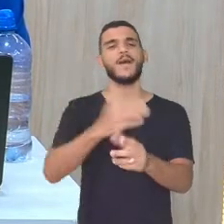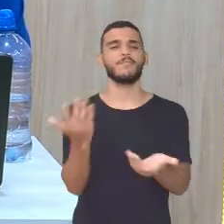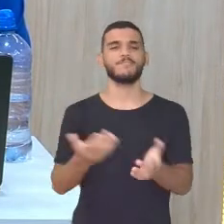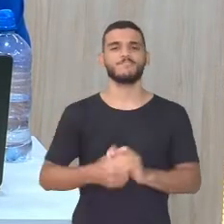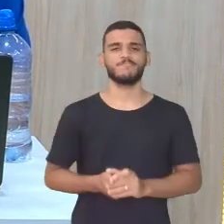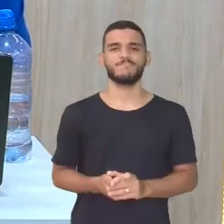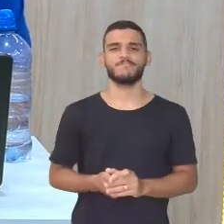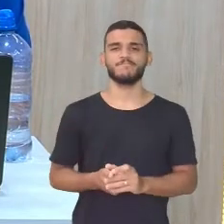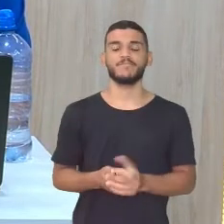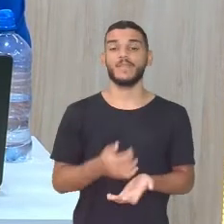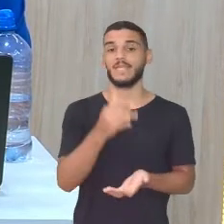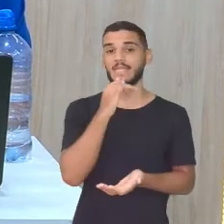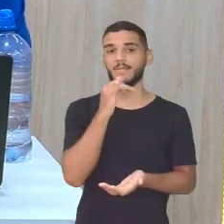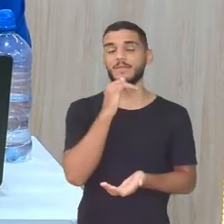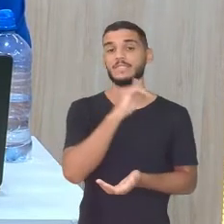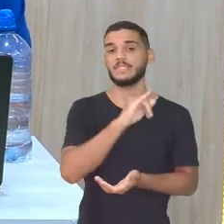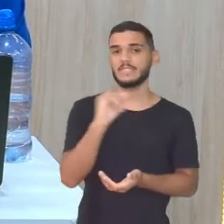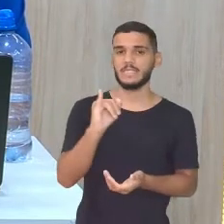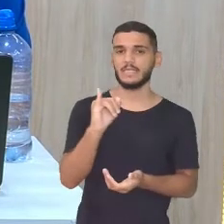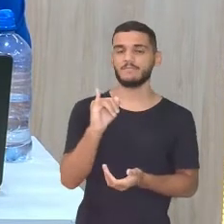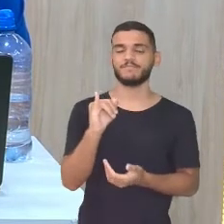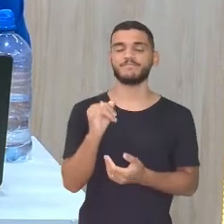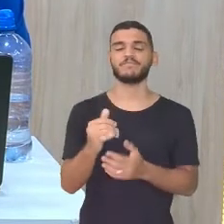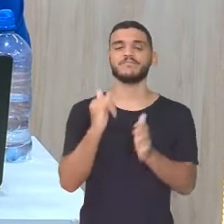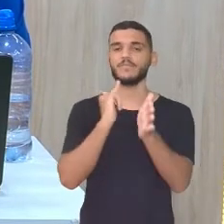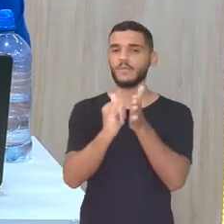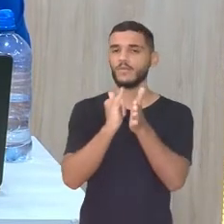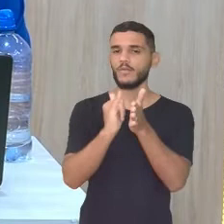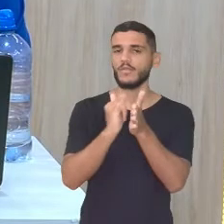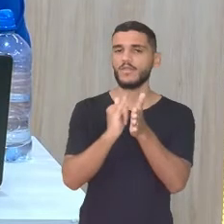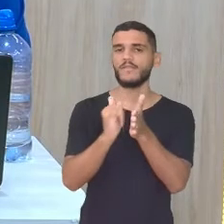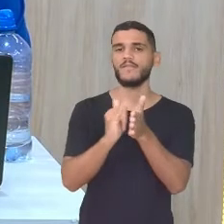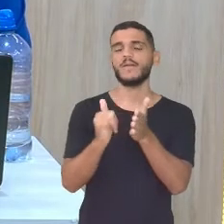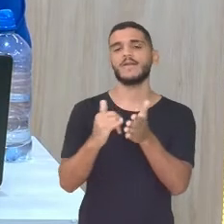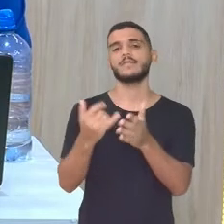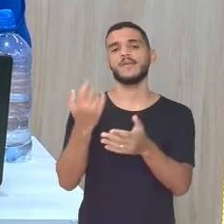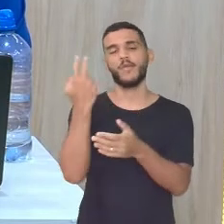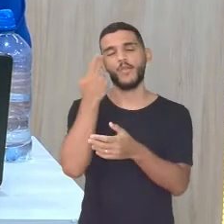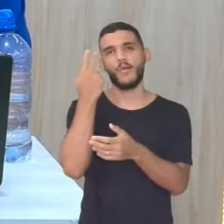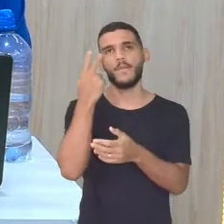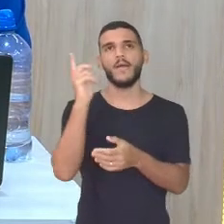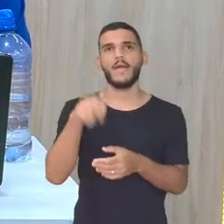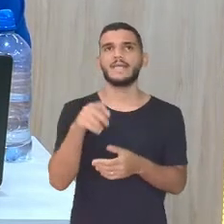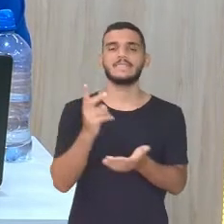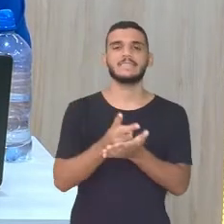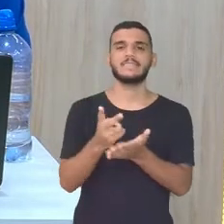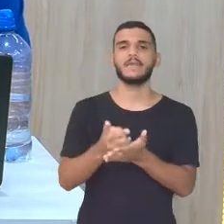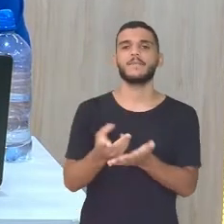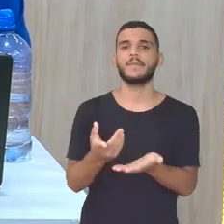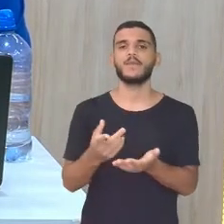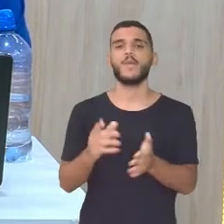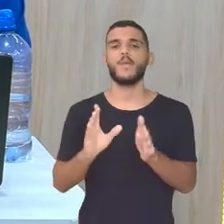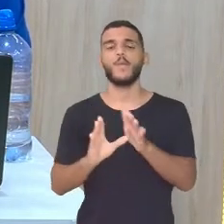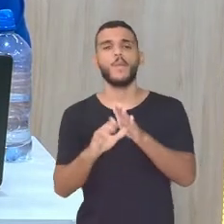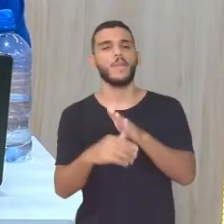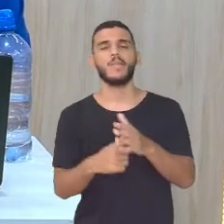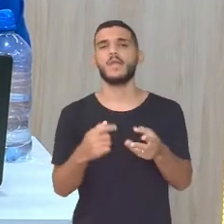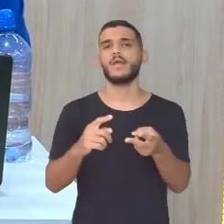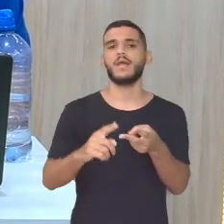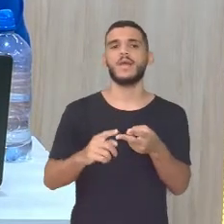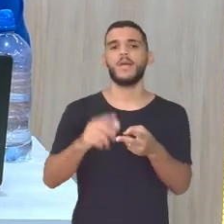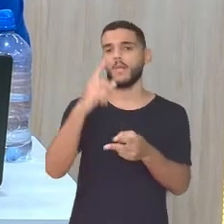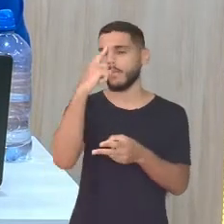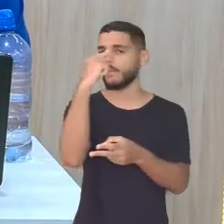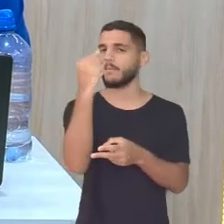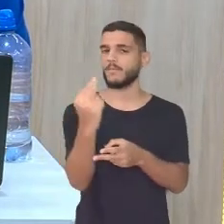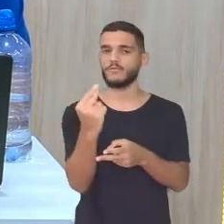fada tradicionais era sempre um vilão, né? Ou uma bruxa que colocava a princesa para